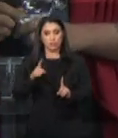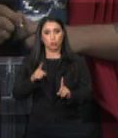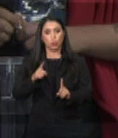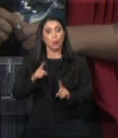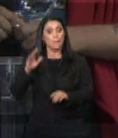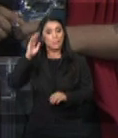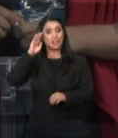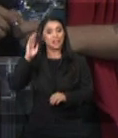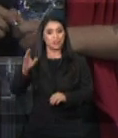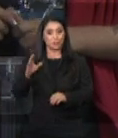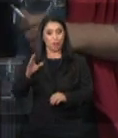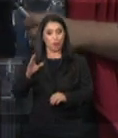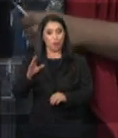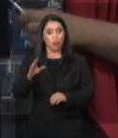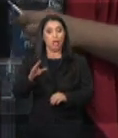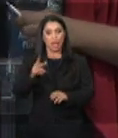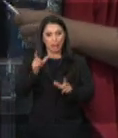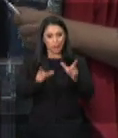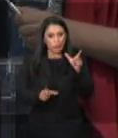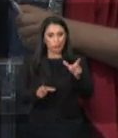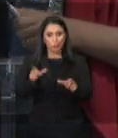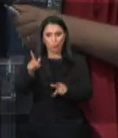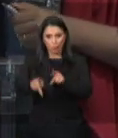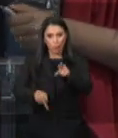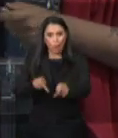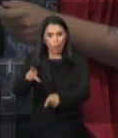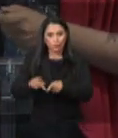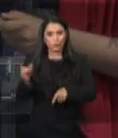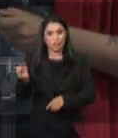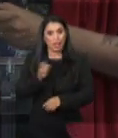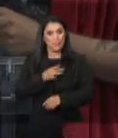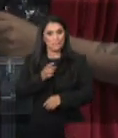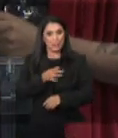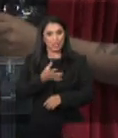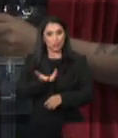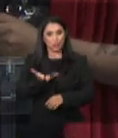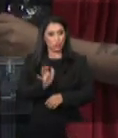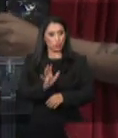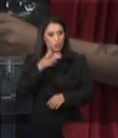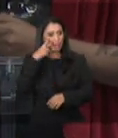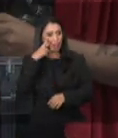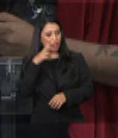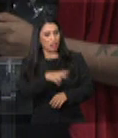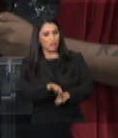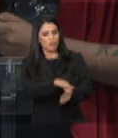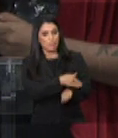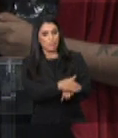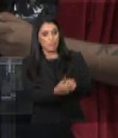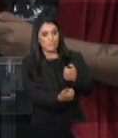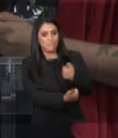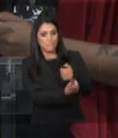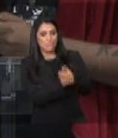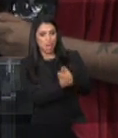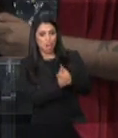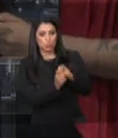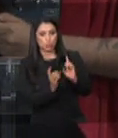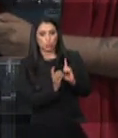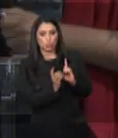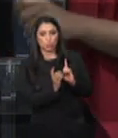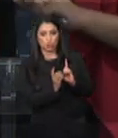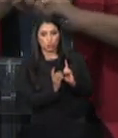e é uma e uma vontade da população de que não quer ver a população de rua perto dela nesse atendimento